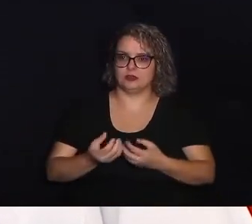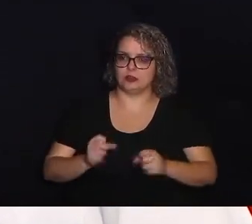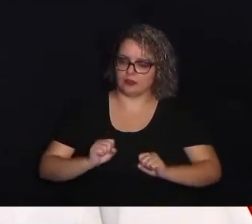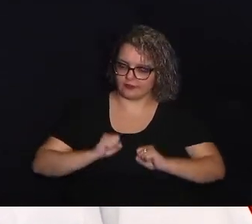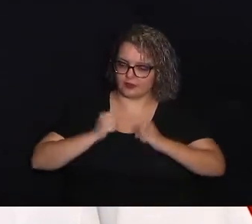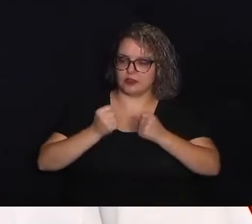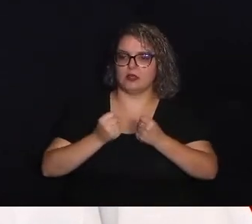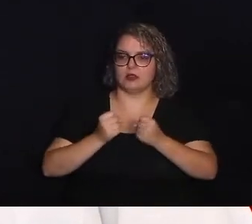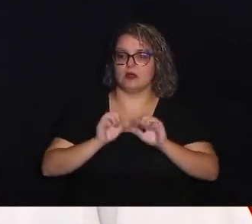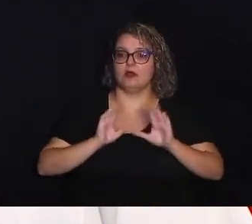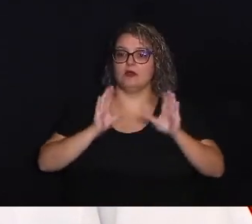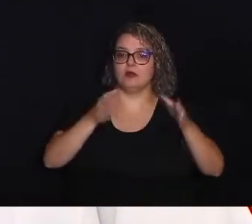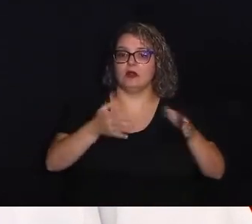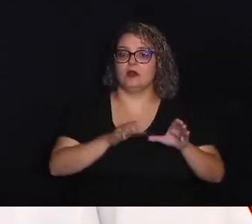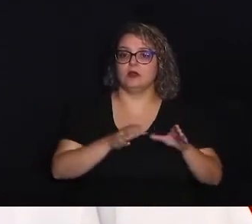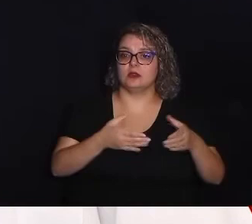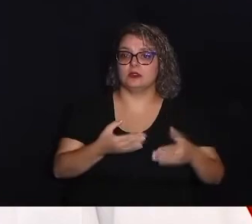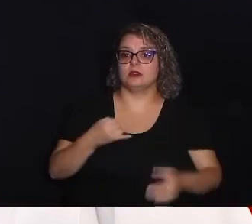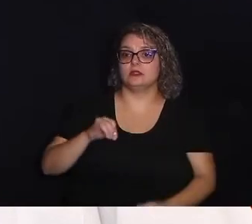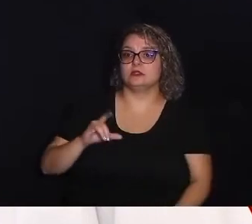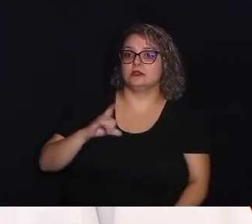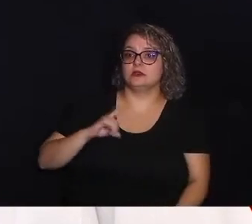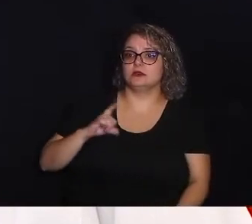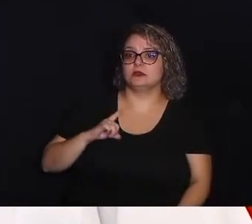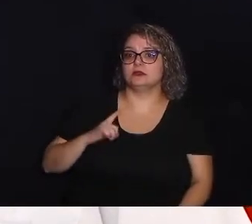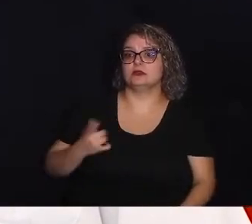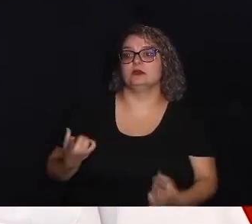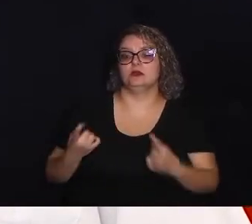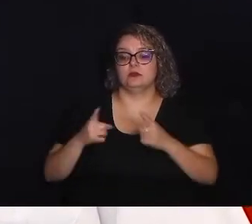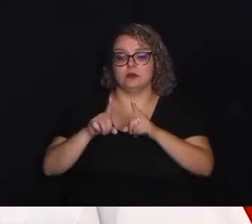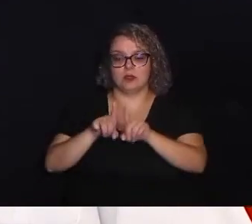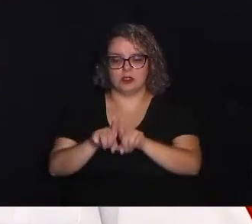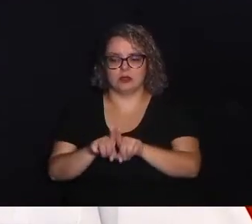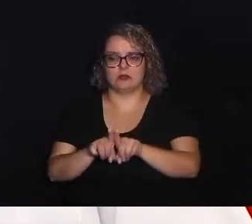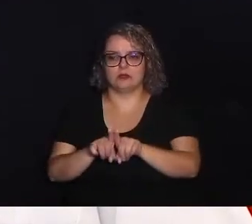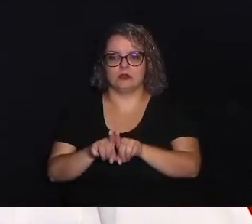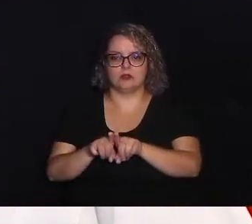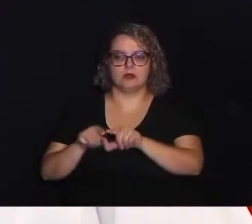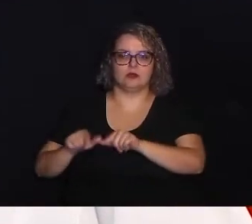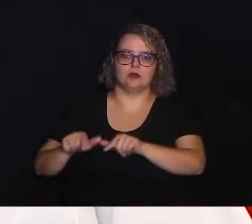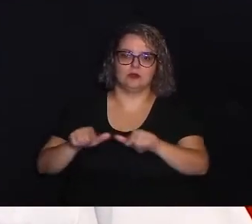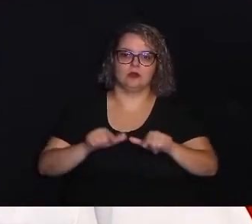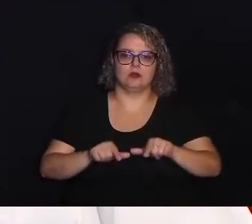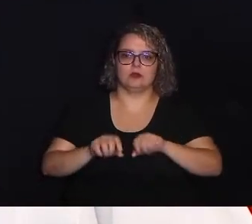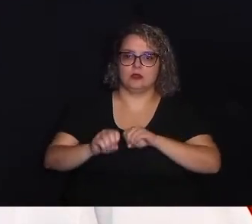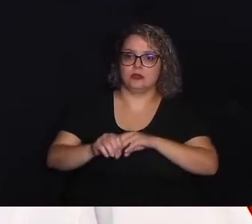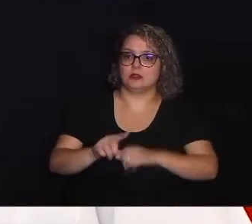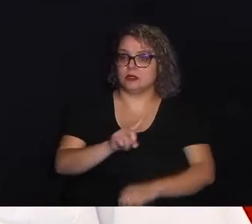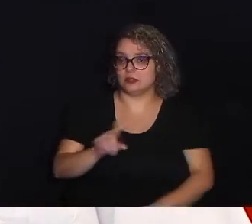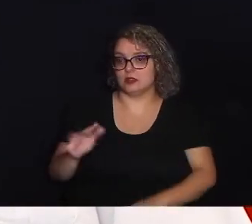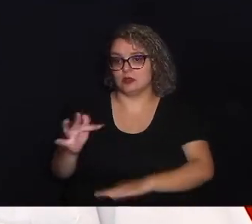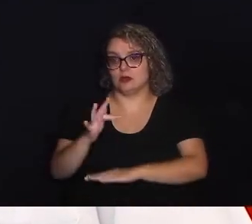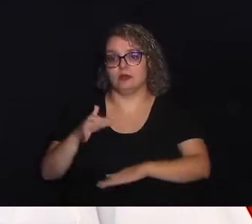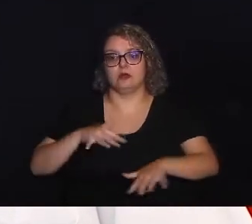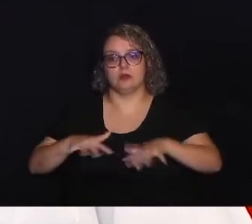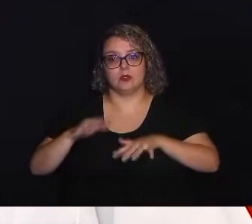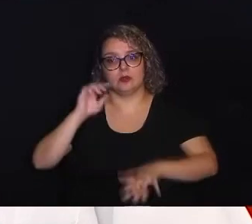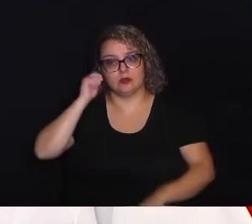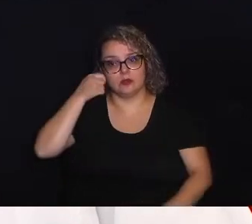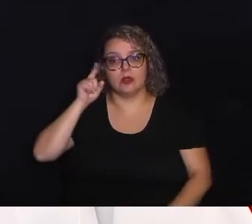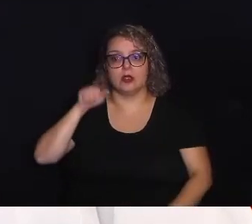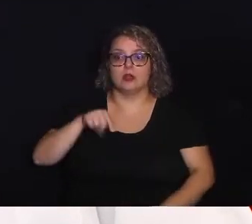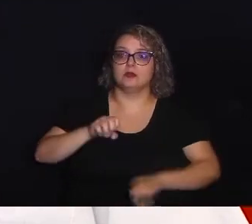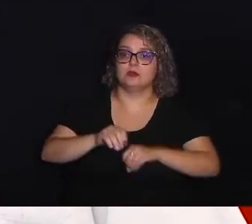espaços acadêmicos de Formação voltado para pra comunidade se a gente tiver também em parceria com o espaço de